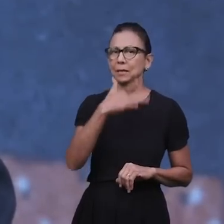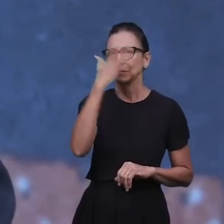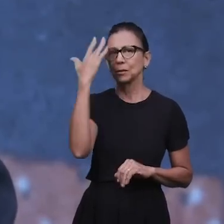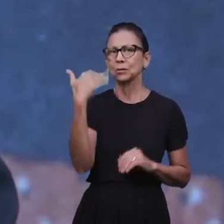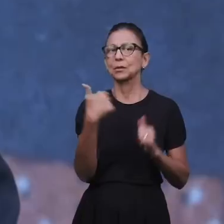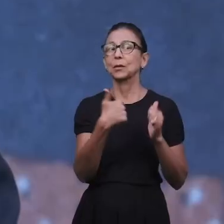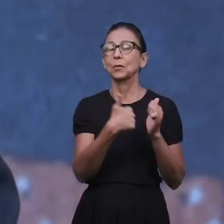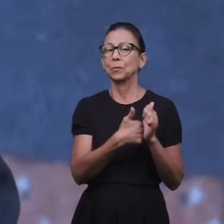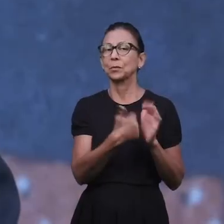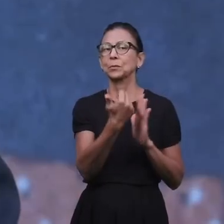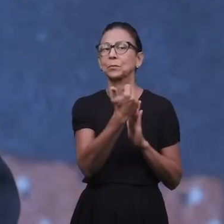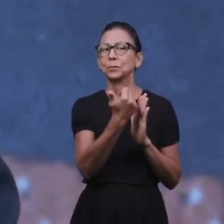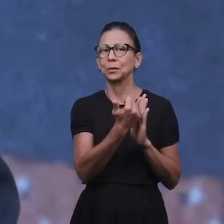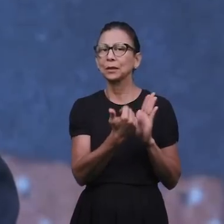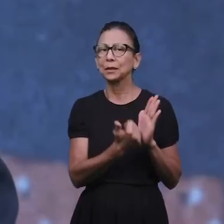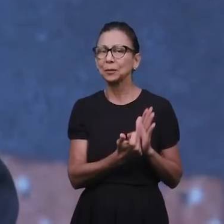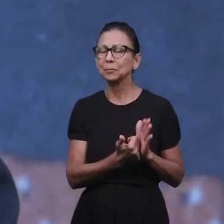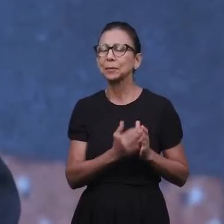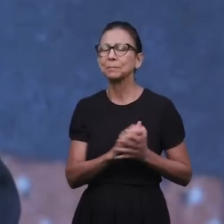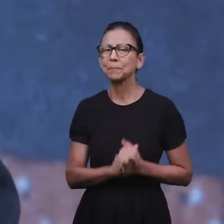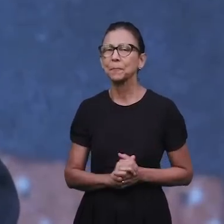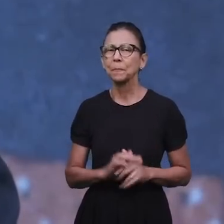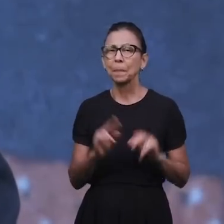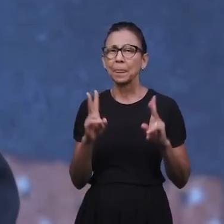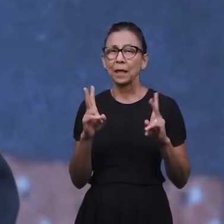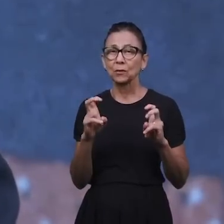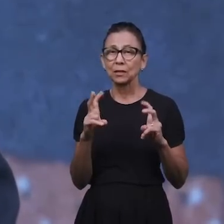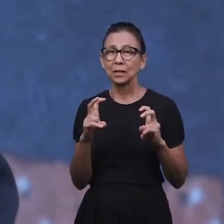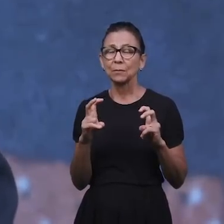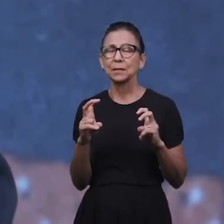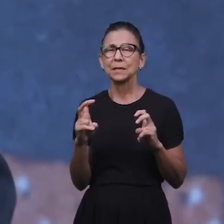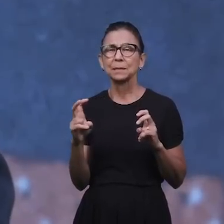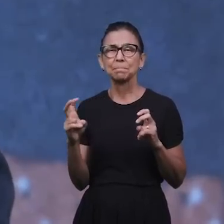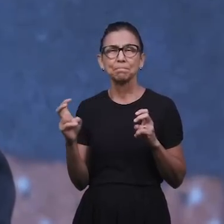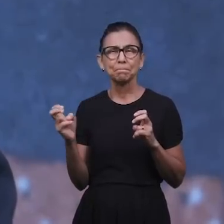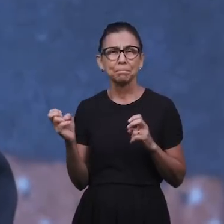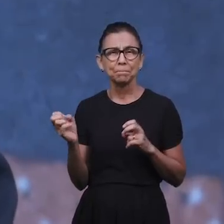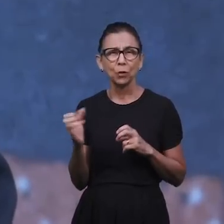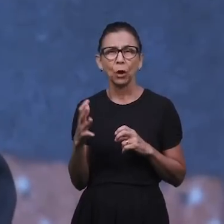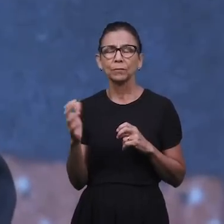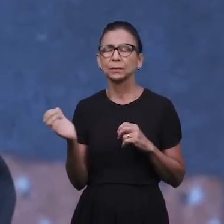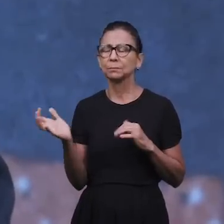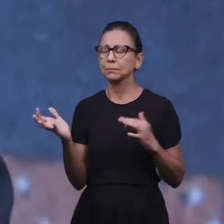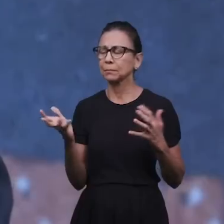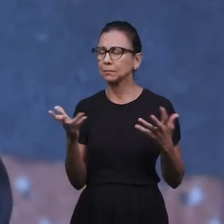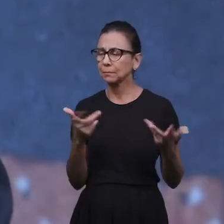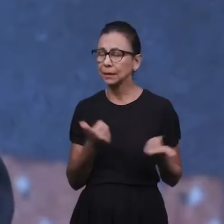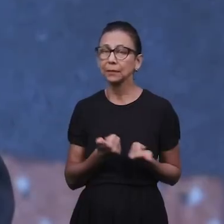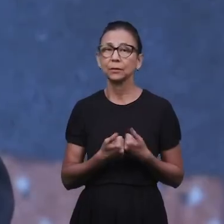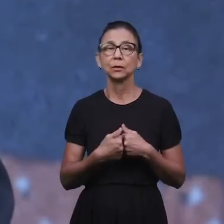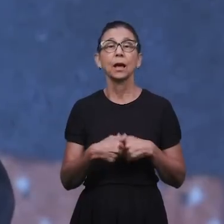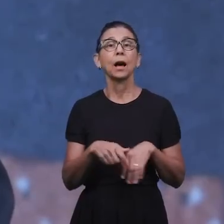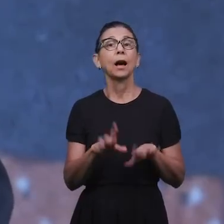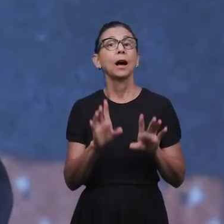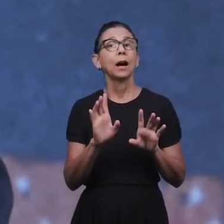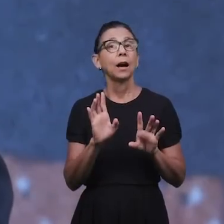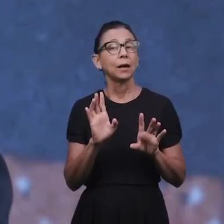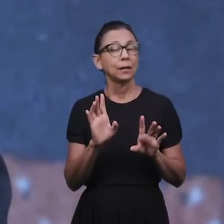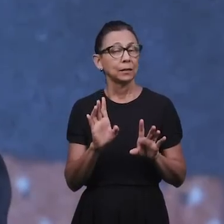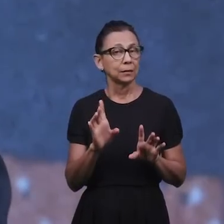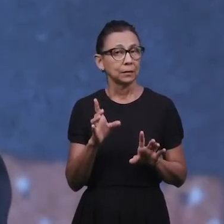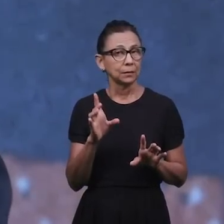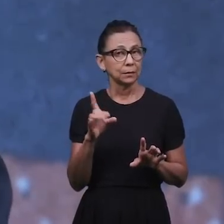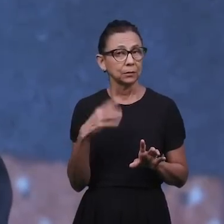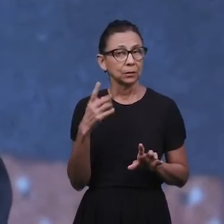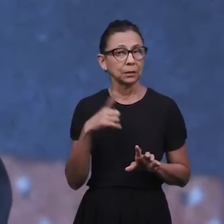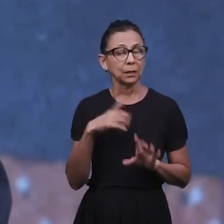nos acompanham, porque os temas a cada semana são temas maravilhosos, são temas de interesse. Aliás, nós